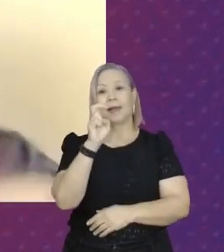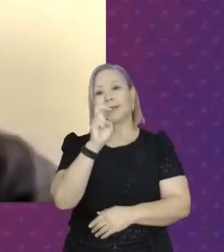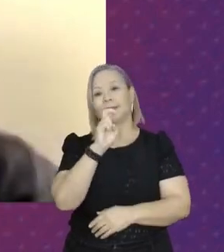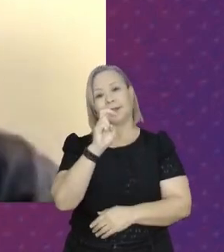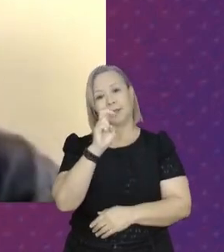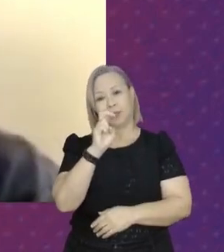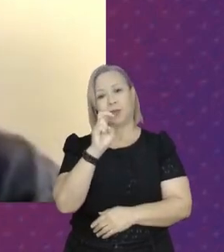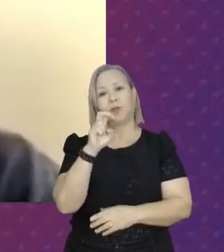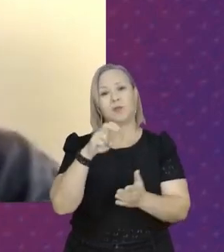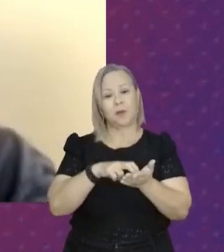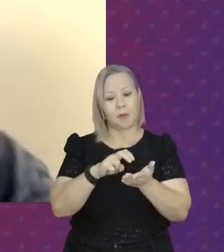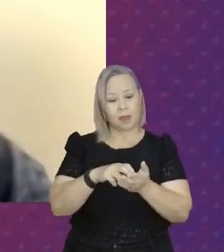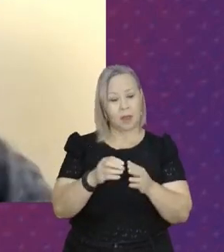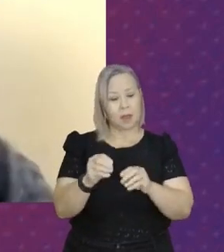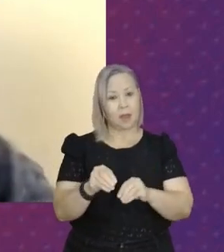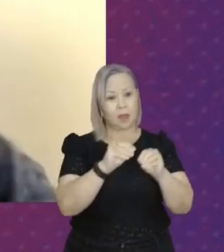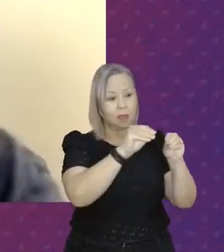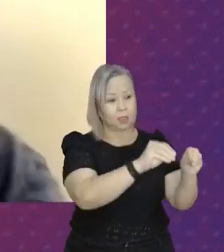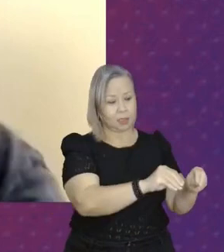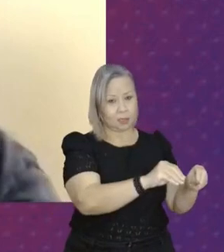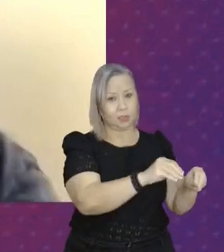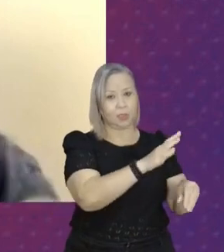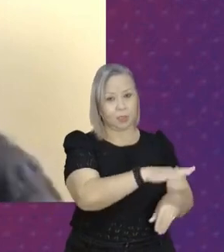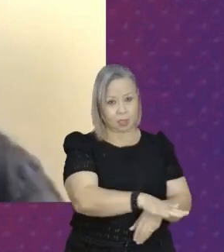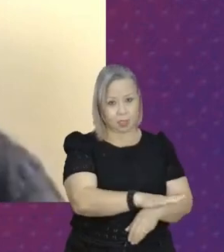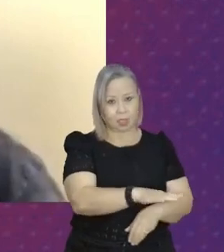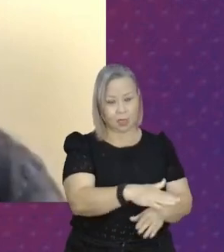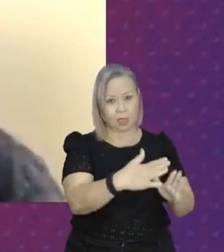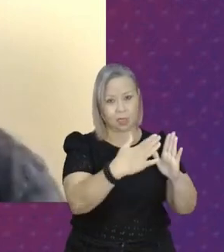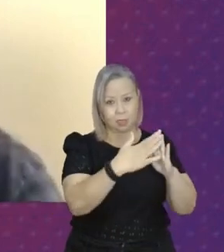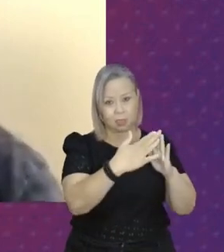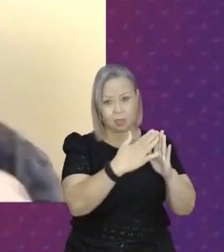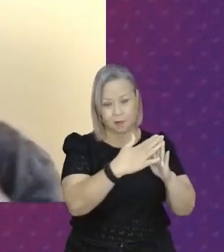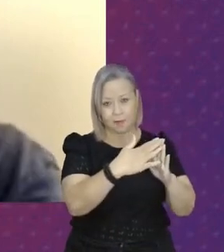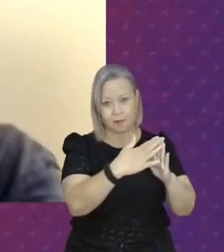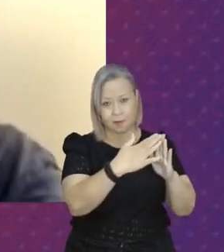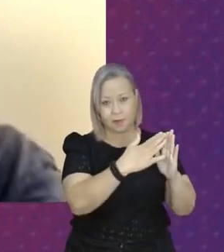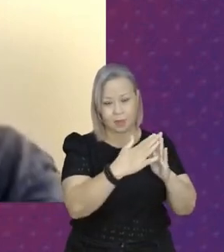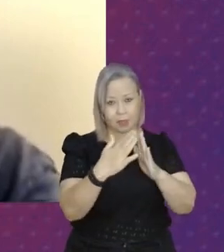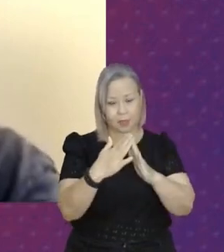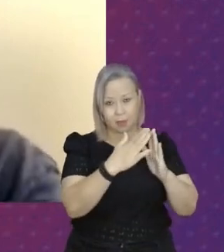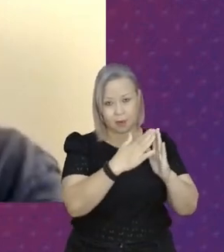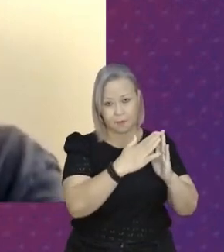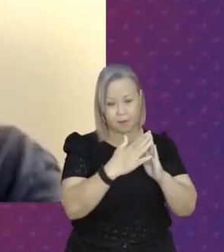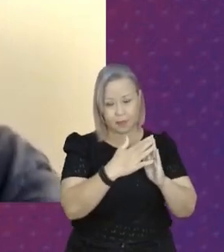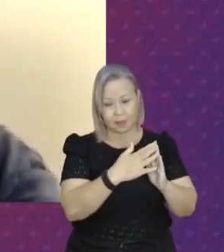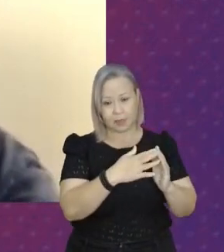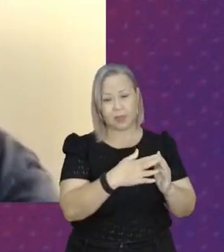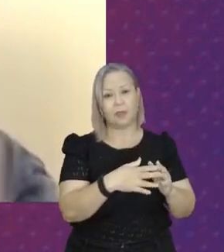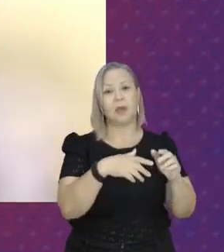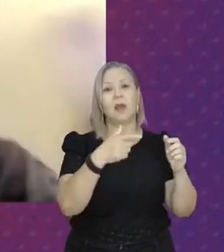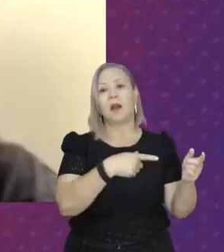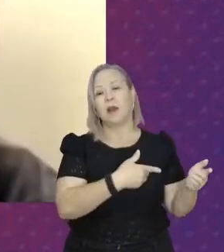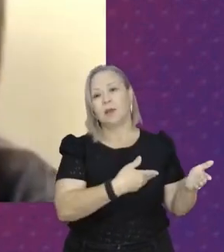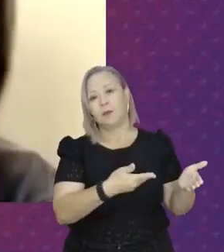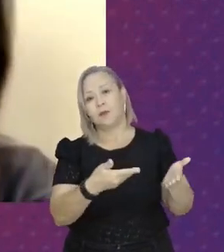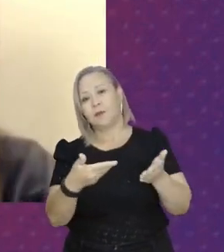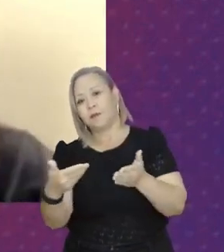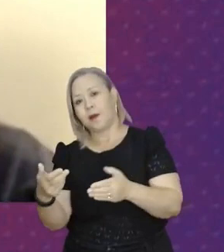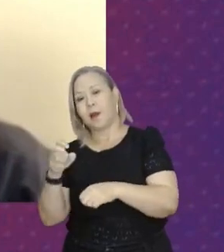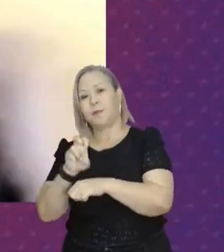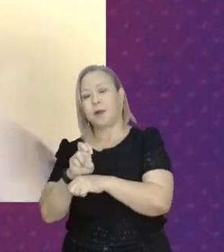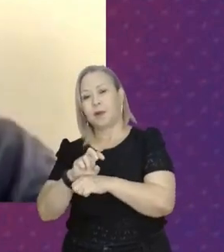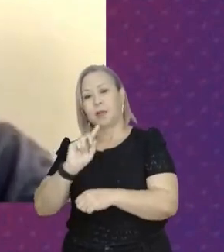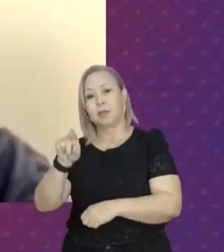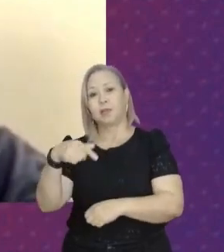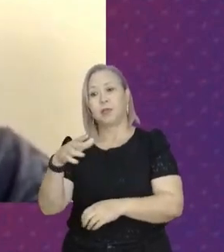da manhã, deixam a criança na vizinha, a criança fica na vizinha até a hora de ir para a creche, a vizinha leva para a creche, depois busca na